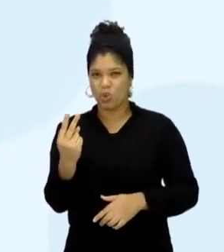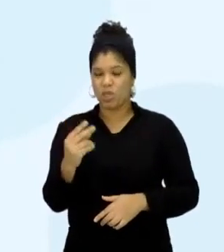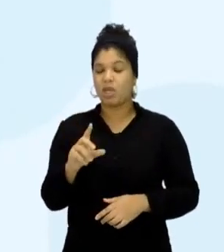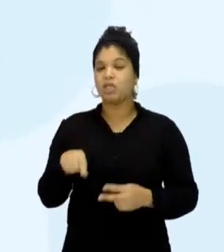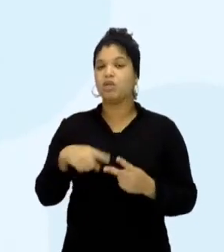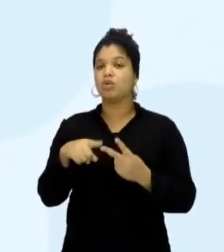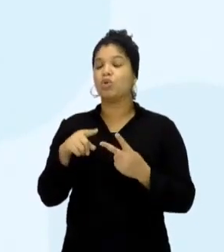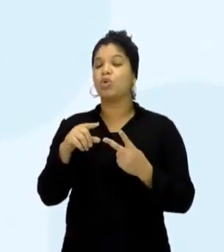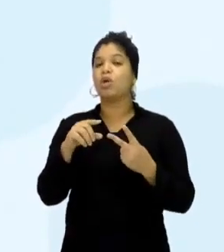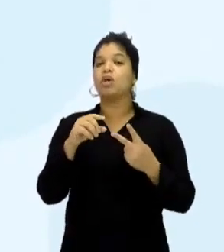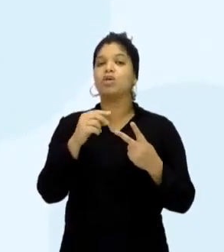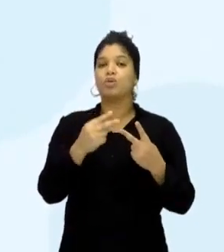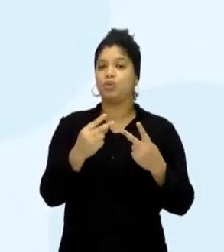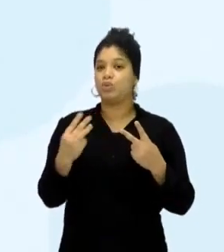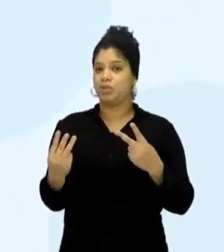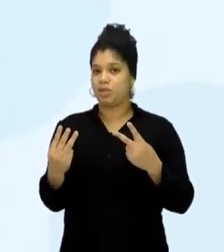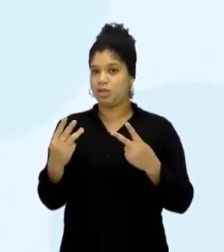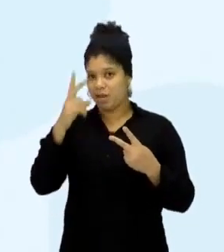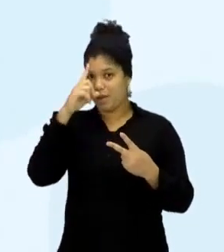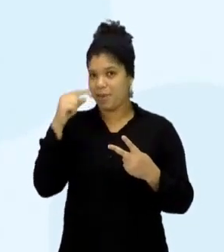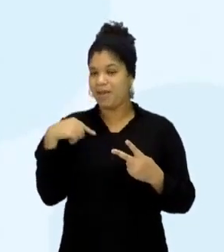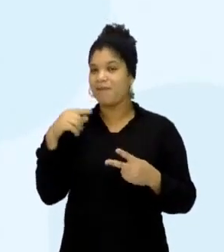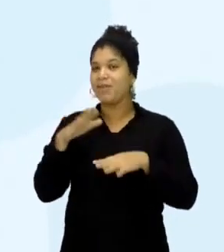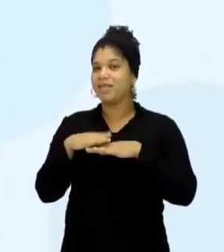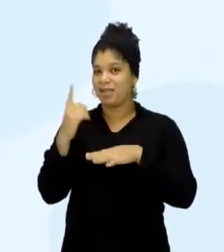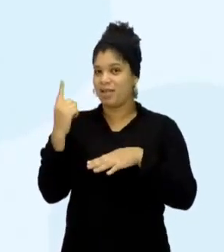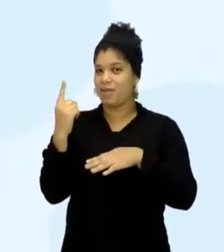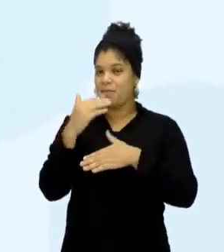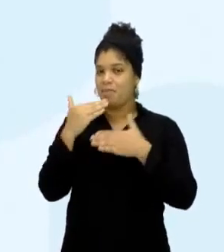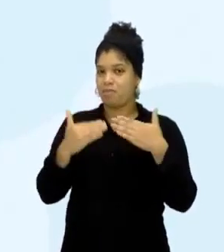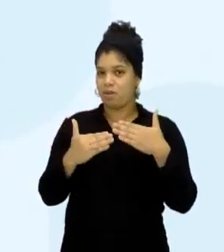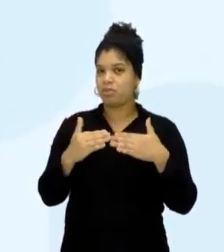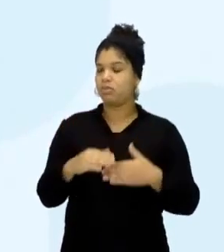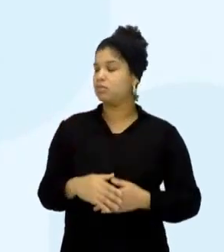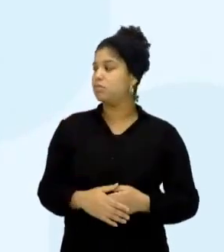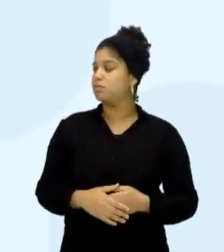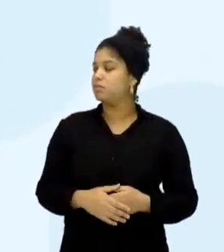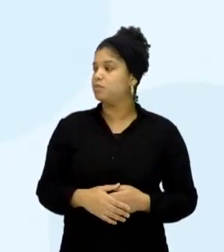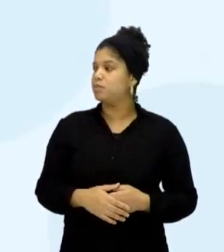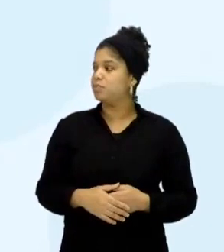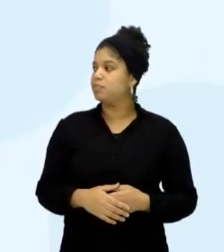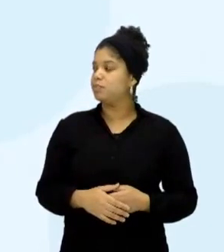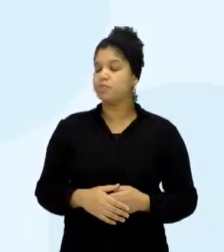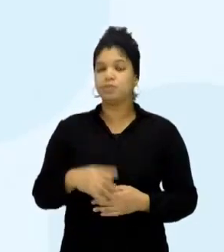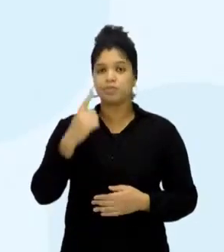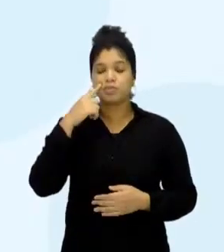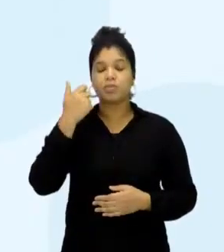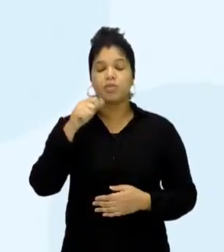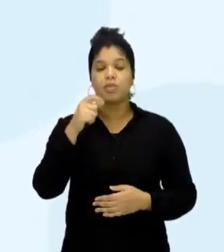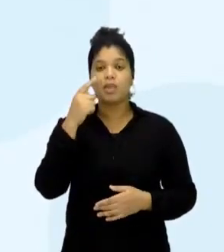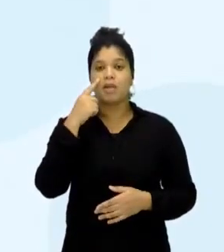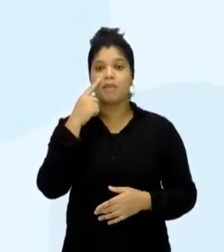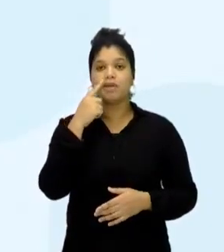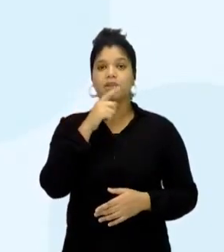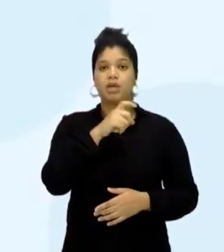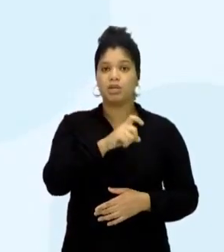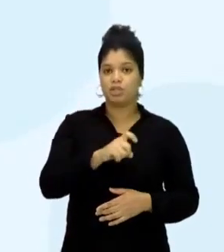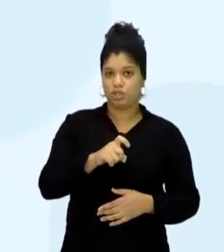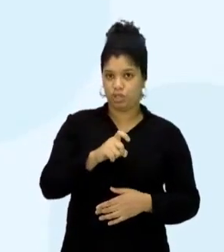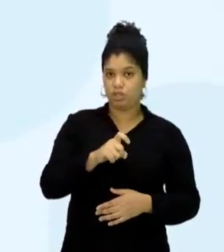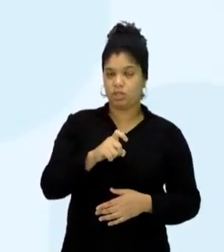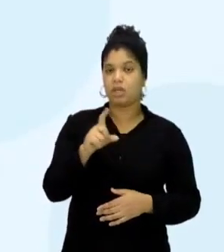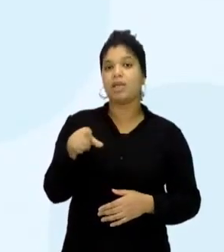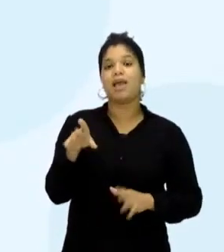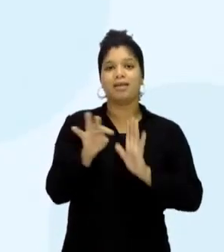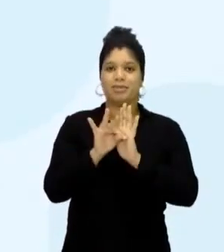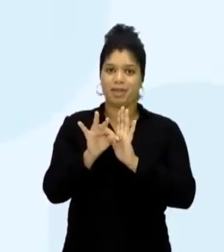ponto que era 2 e 3, que nem a gente marcou lá. Tá bom? Então, nesse primeiro intervalo, eu vou ter que fazer a diferença no x, que no caso aqui é t,